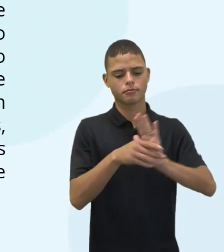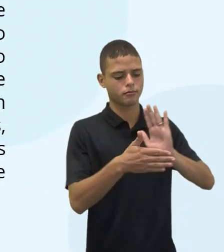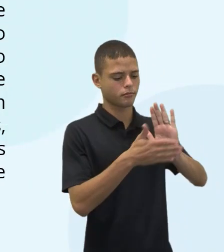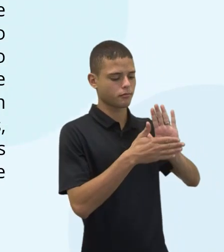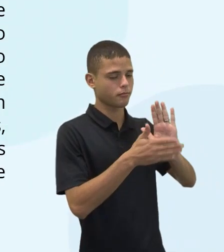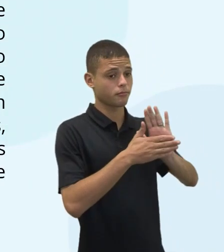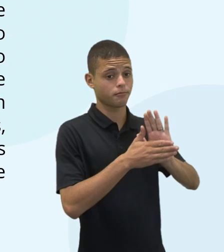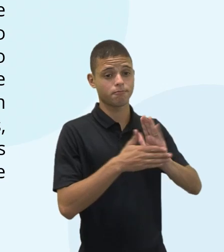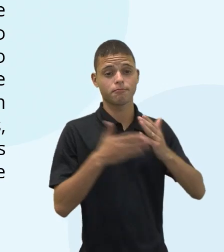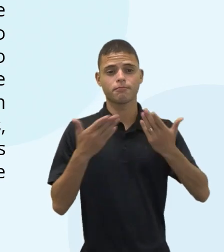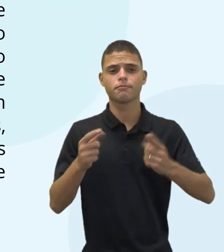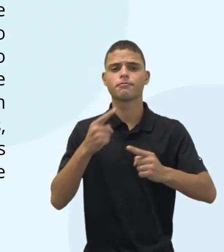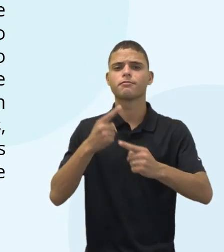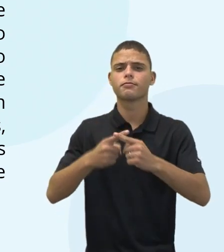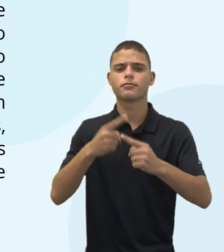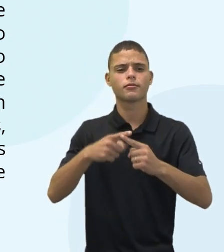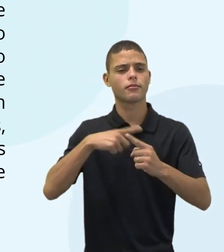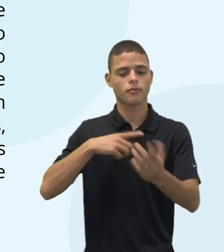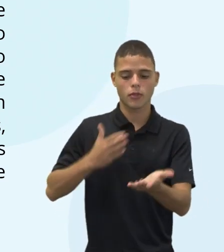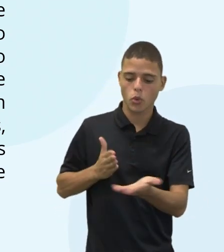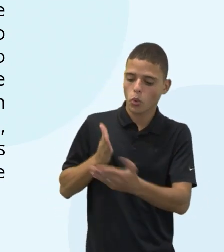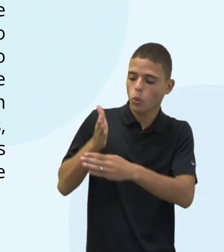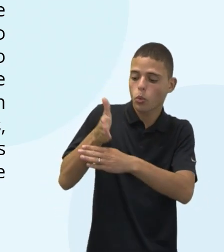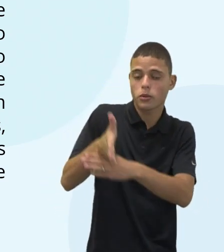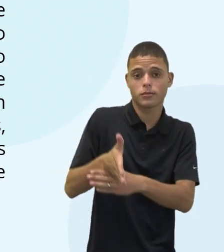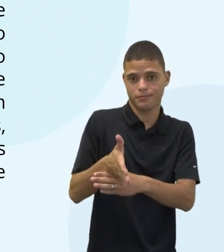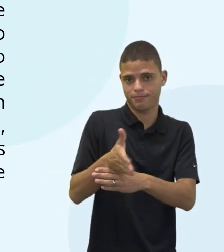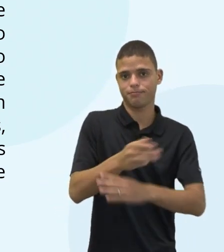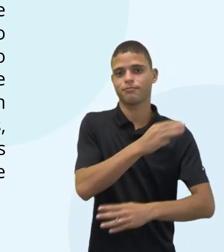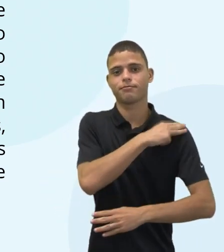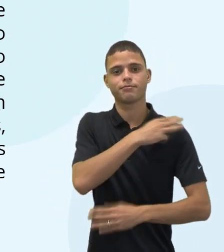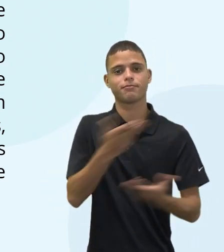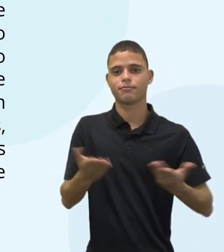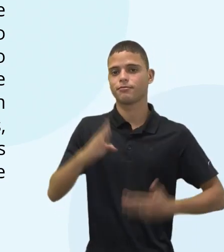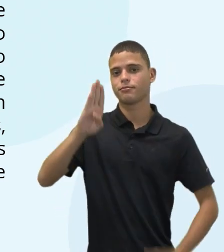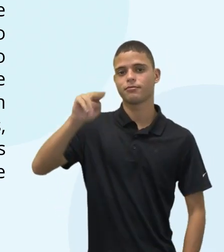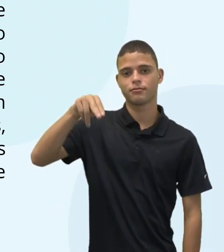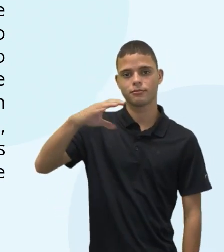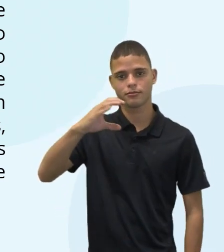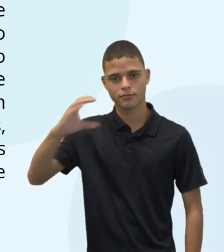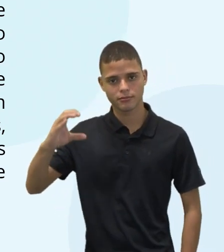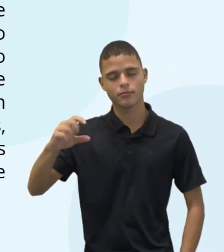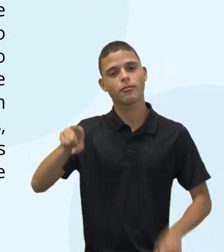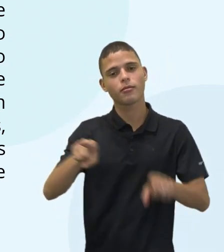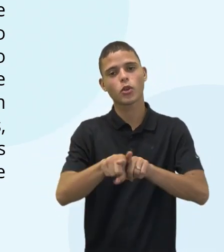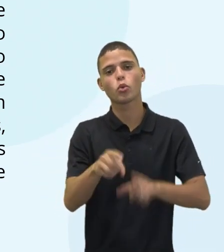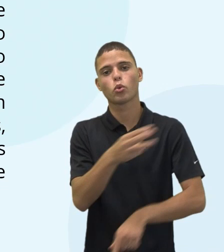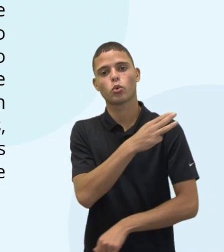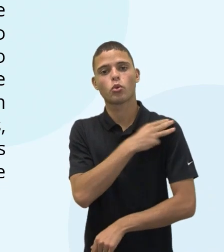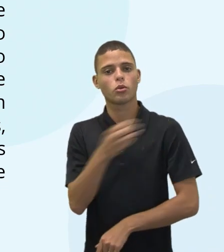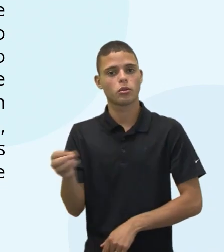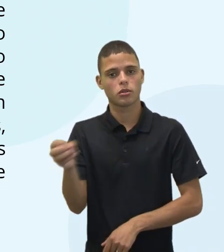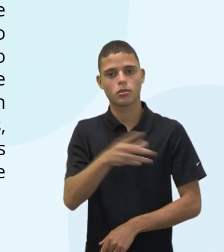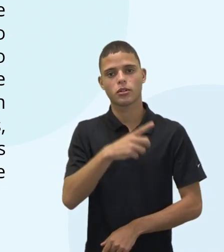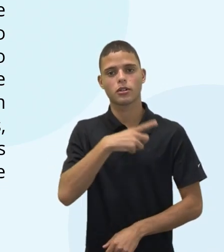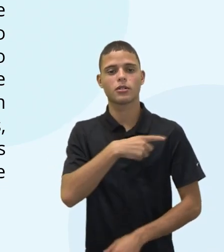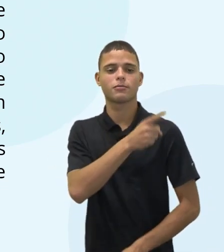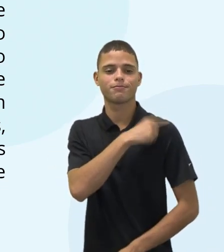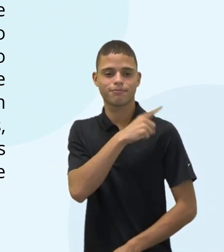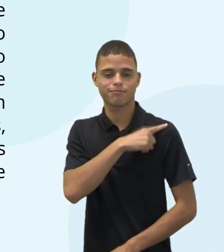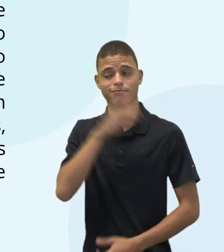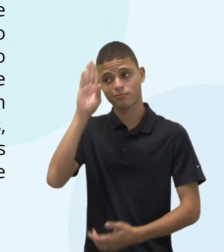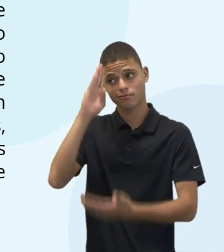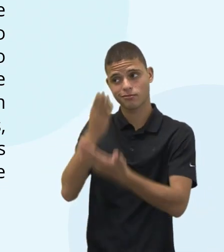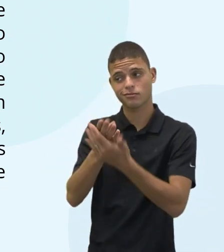aí estamos aí na entrada do ensino médio. E agora com a BNCC, com o novo ensino médio, temos aí no primeiro ano uma decisão importante a ser